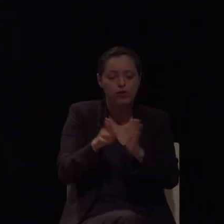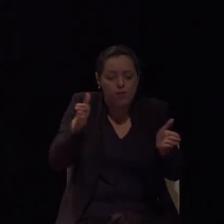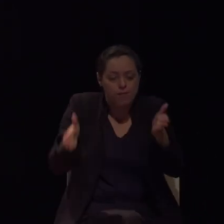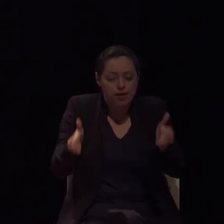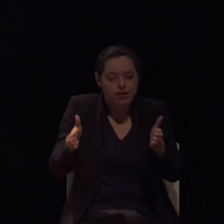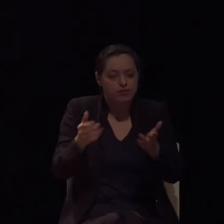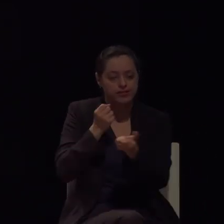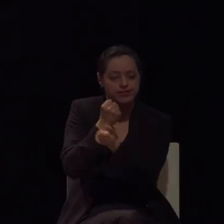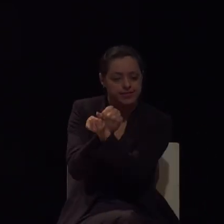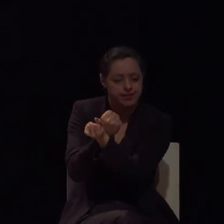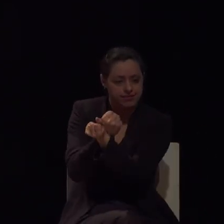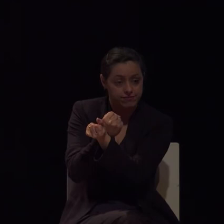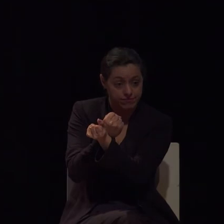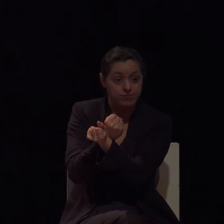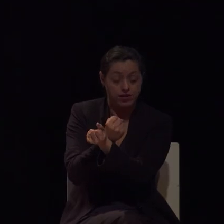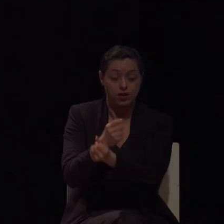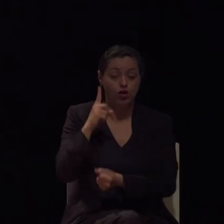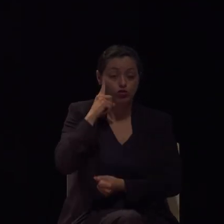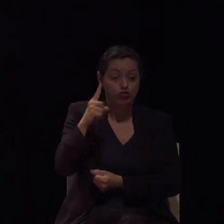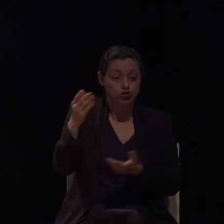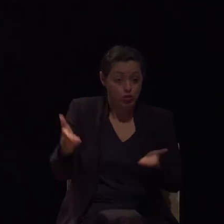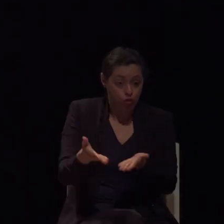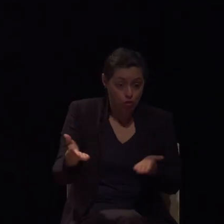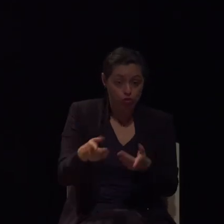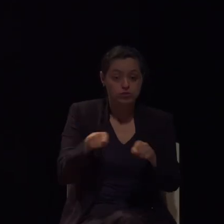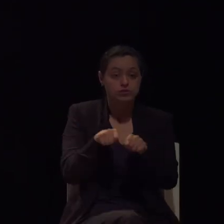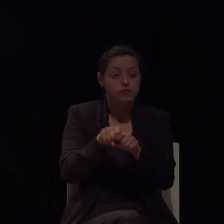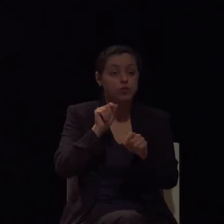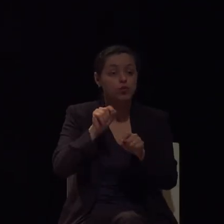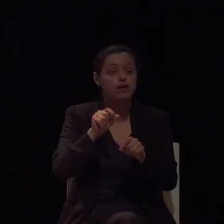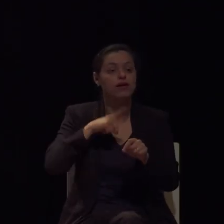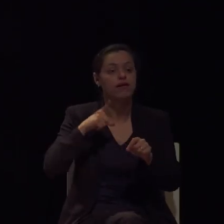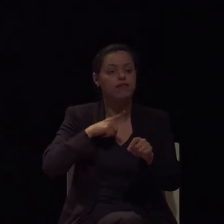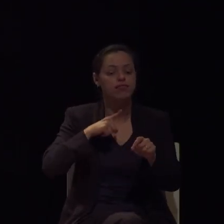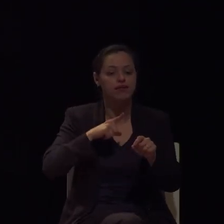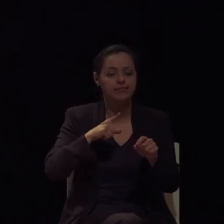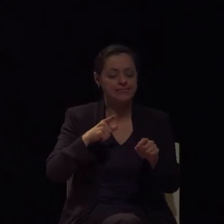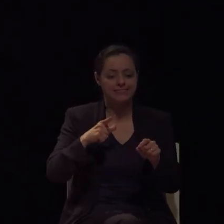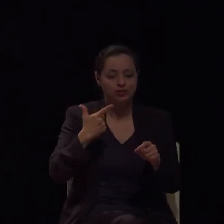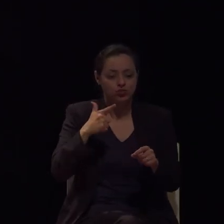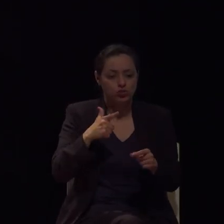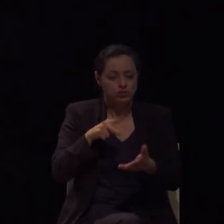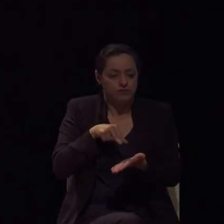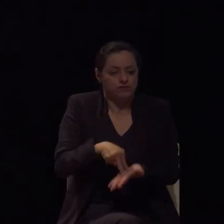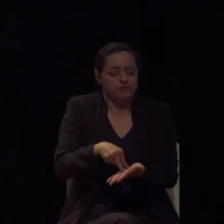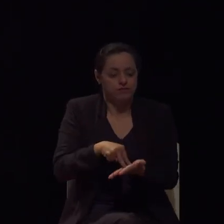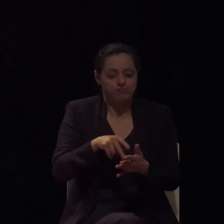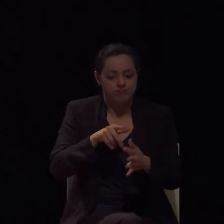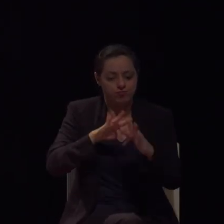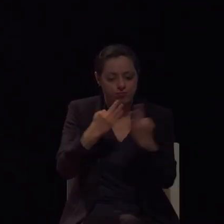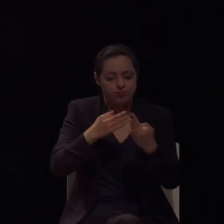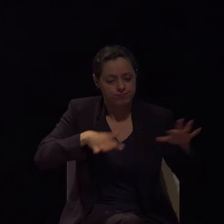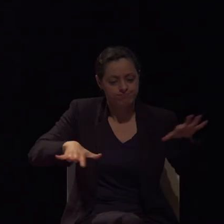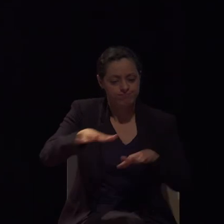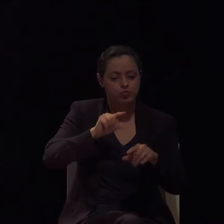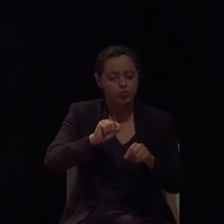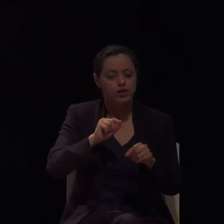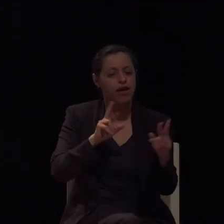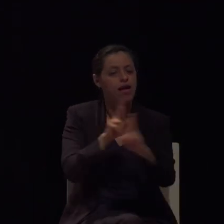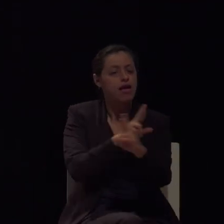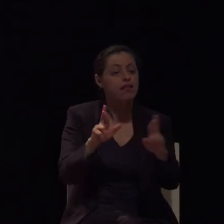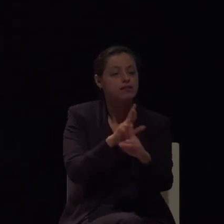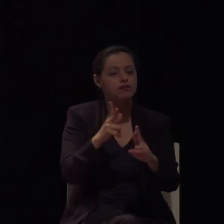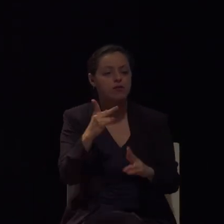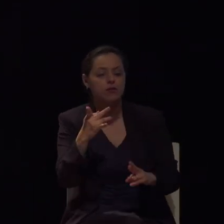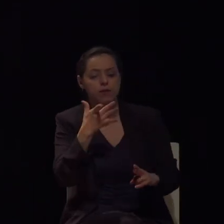até os dias de hoje a separação e o desequilíbrio estrutural muitas vezes impossibilita a plena relação de pais e